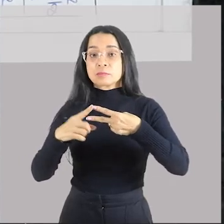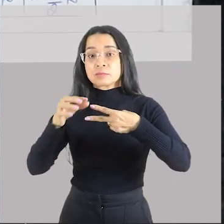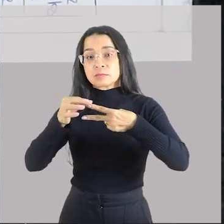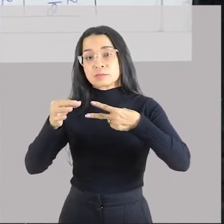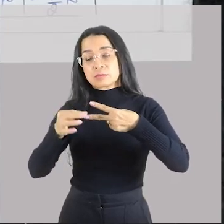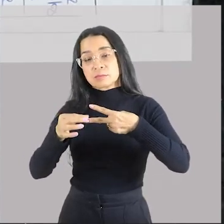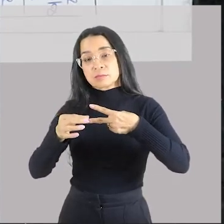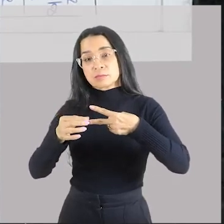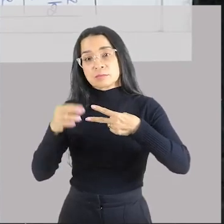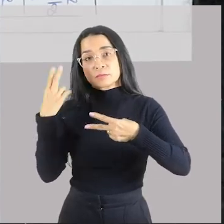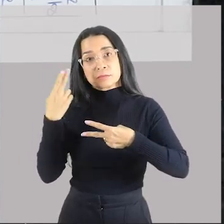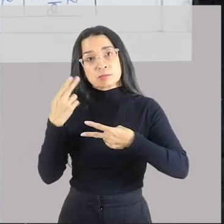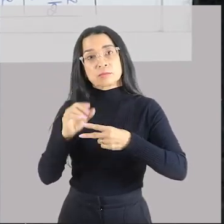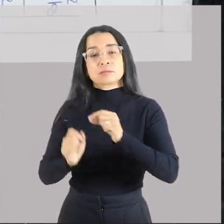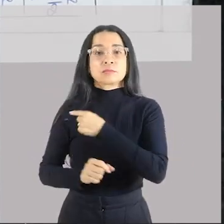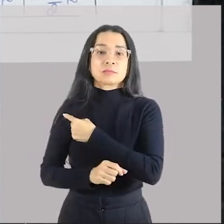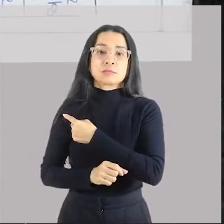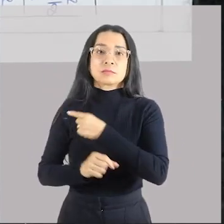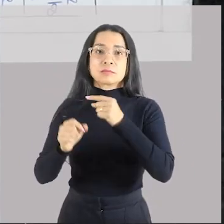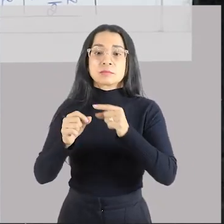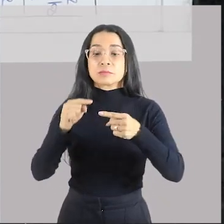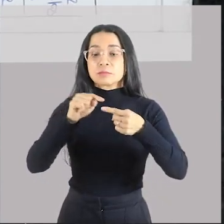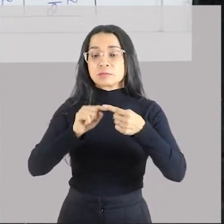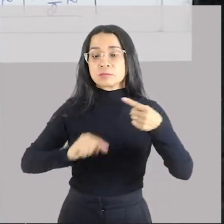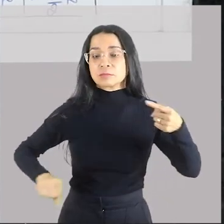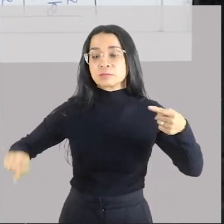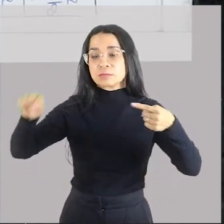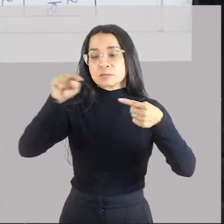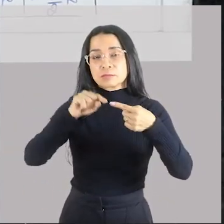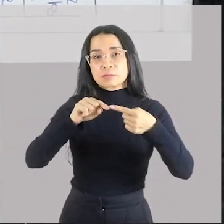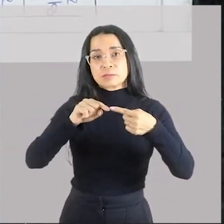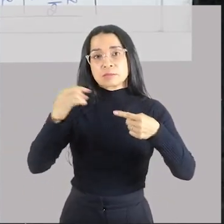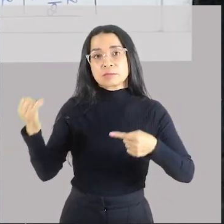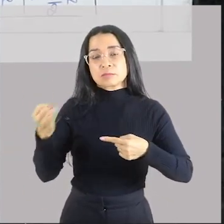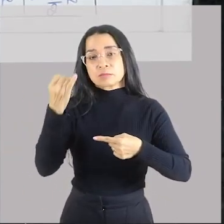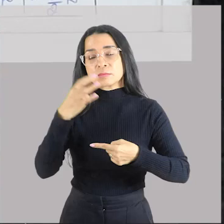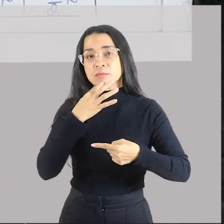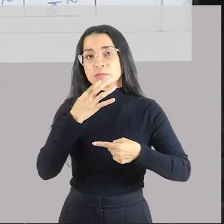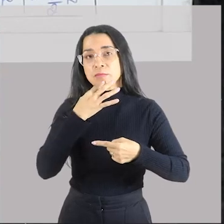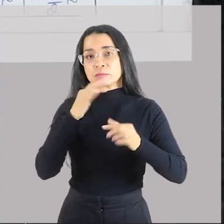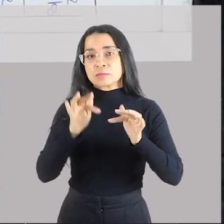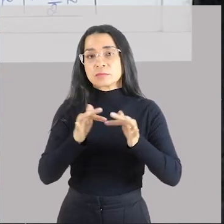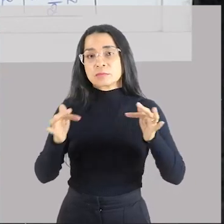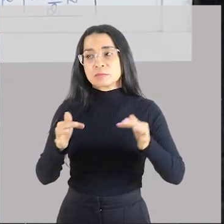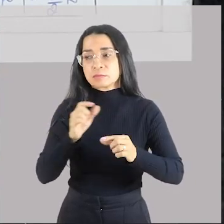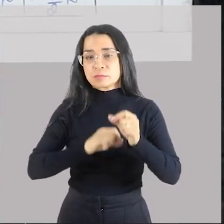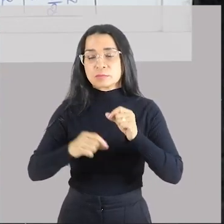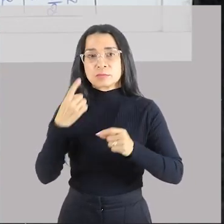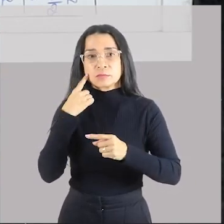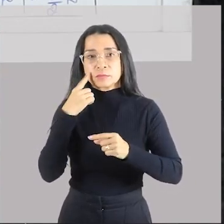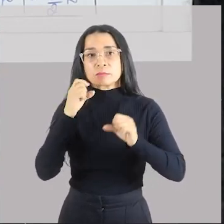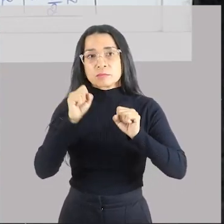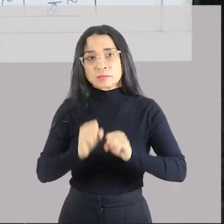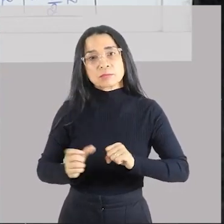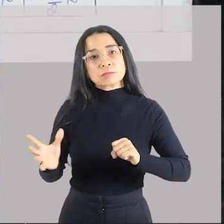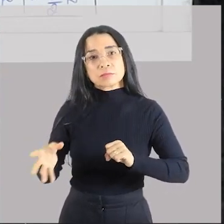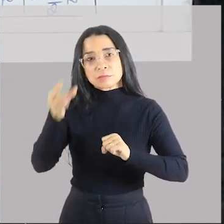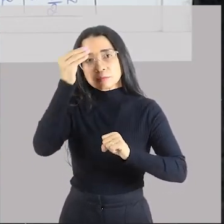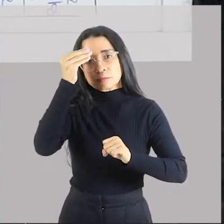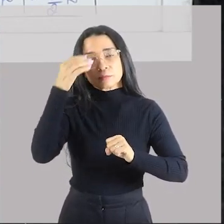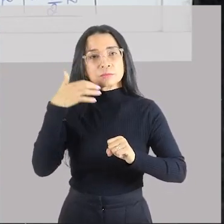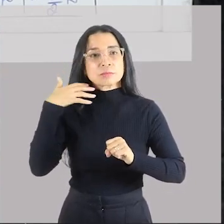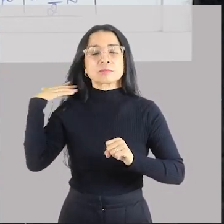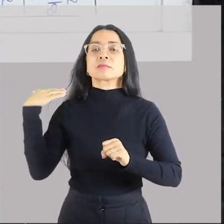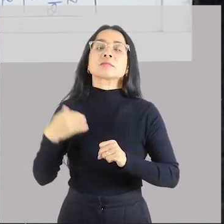regulares inscritos numa circunferência. É importante que você conheça essa forma. Veja que você pode até memorizar. Ó. L, raiz